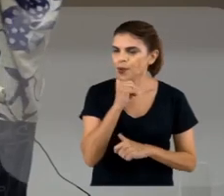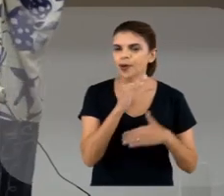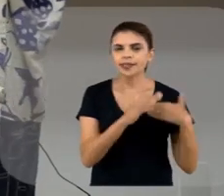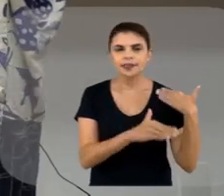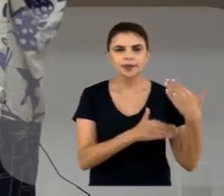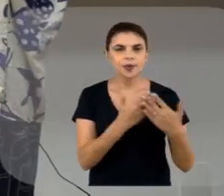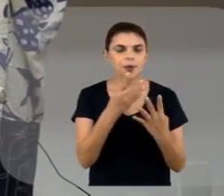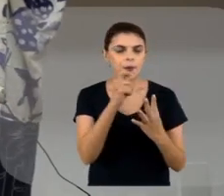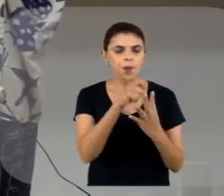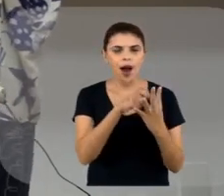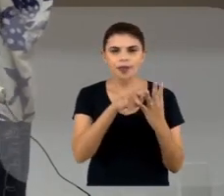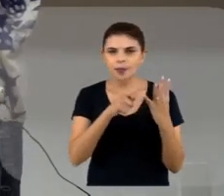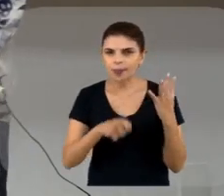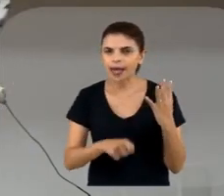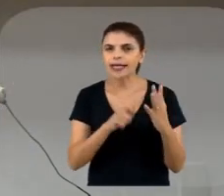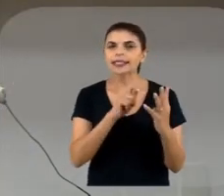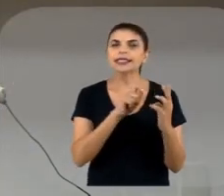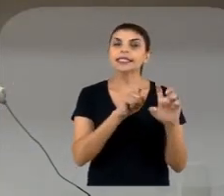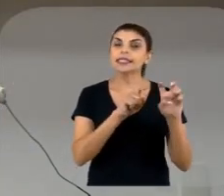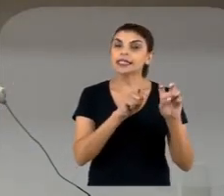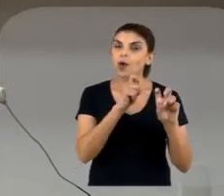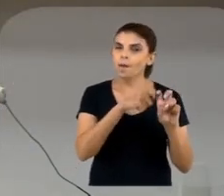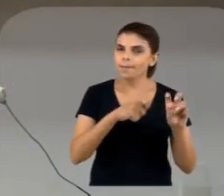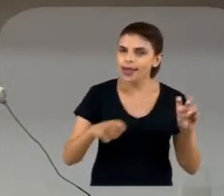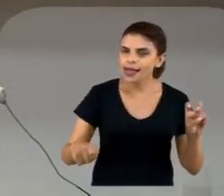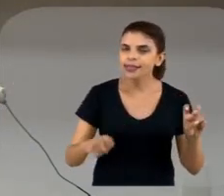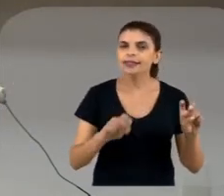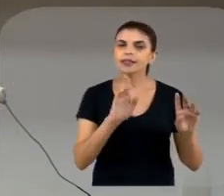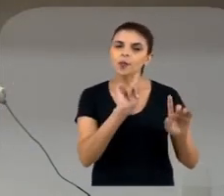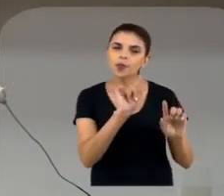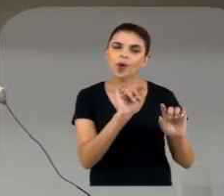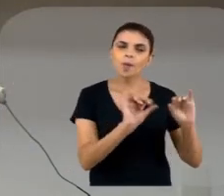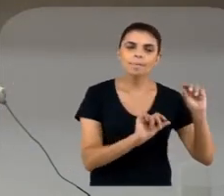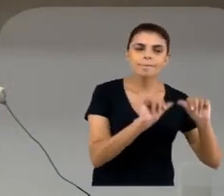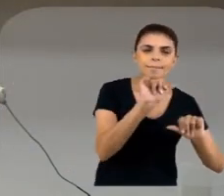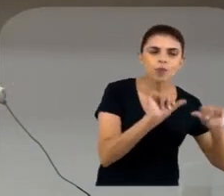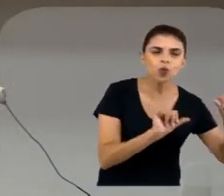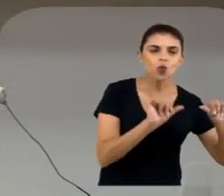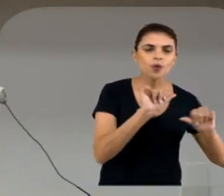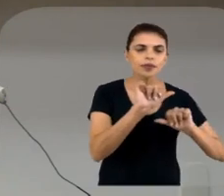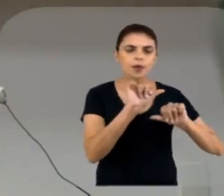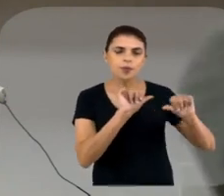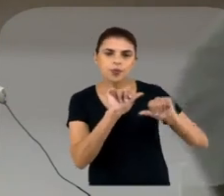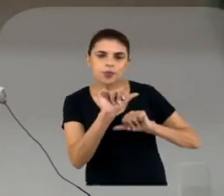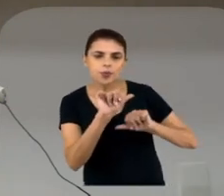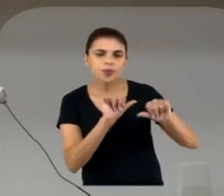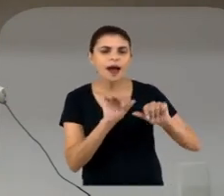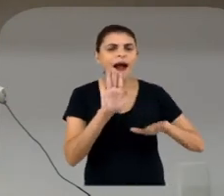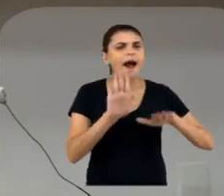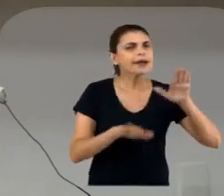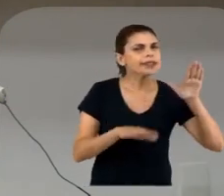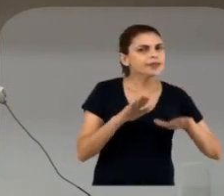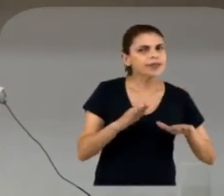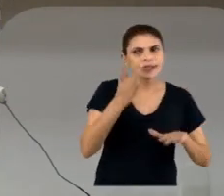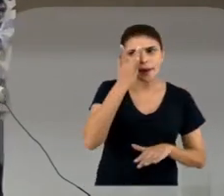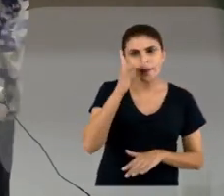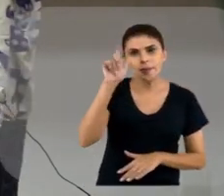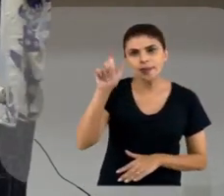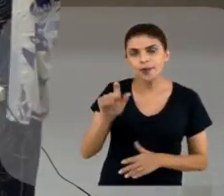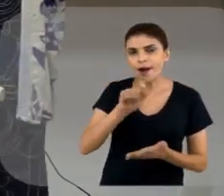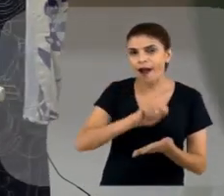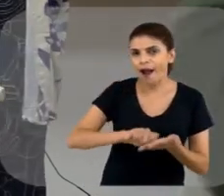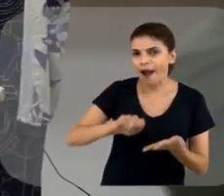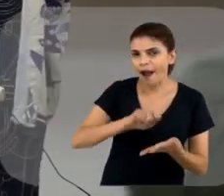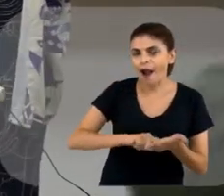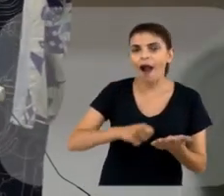aqueles 4 meses, 5 meses que eu falei, as coisas acabam mudando. Às vezes, né, um autor, um